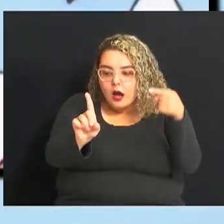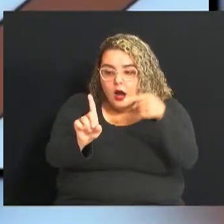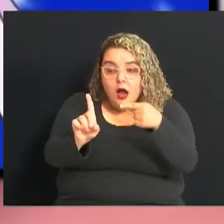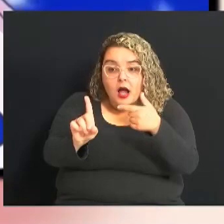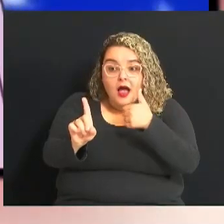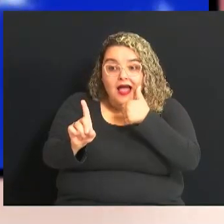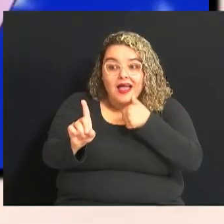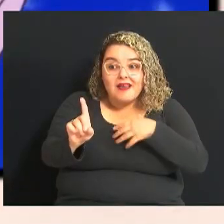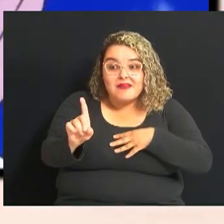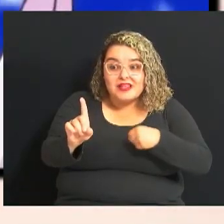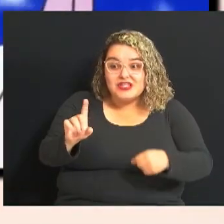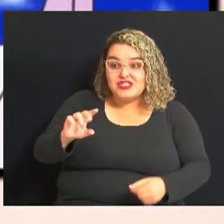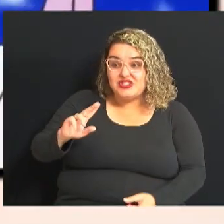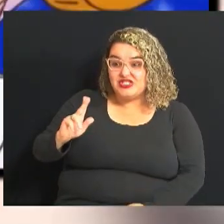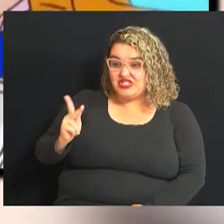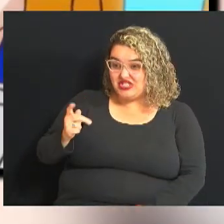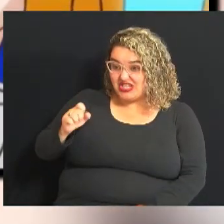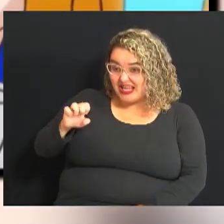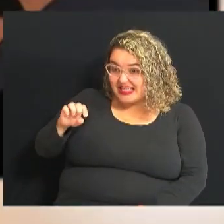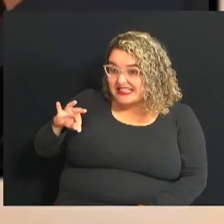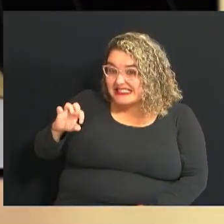Shanks.